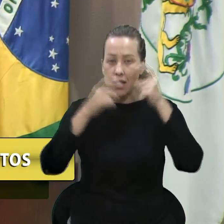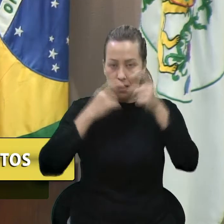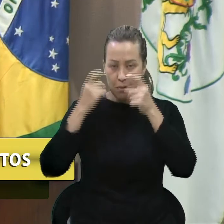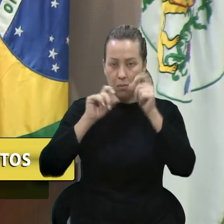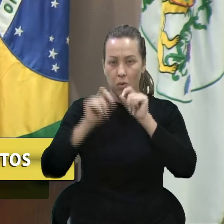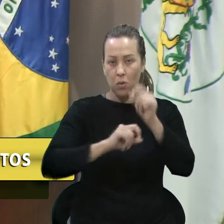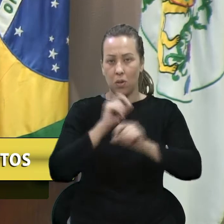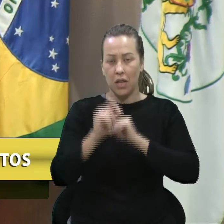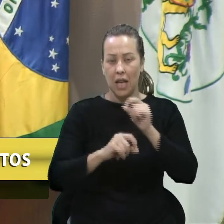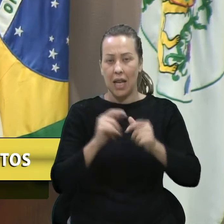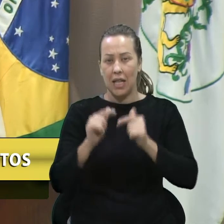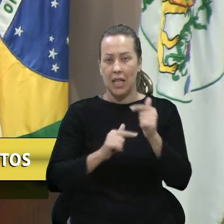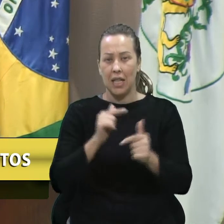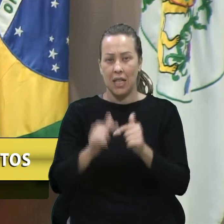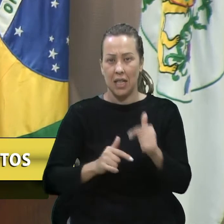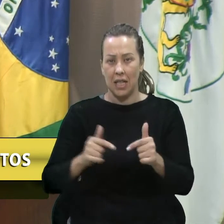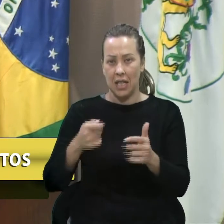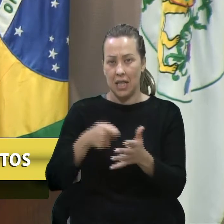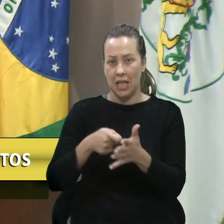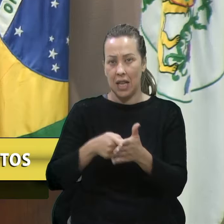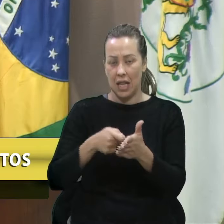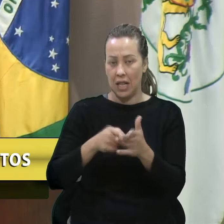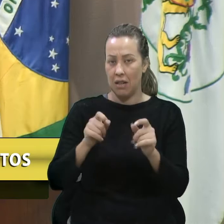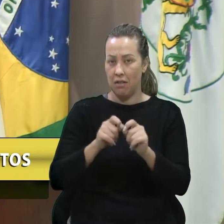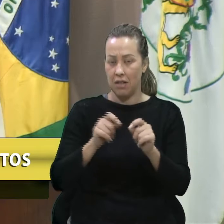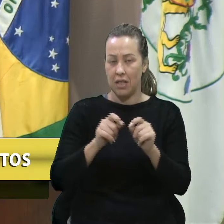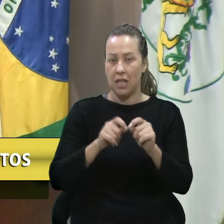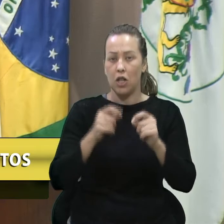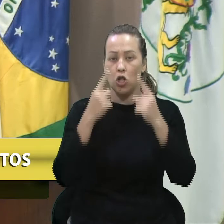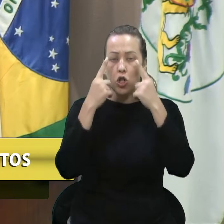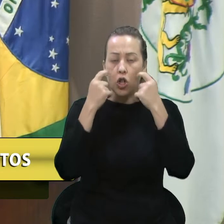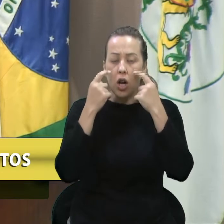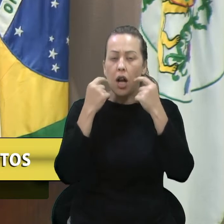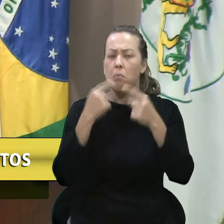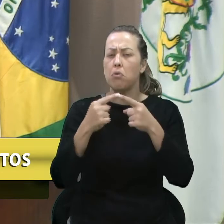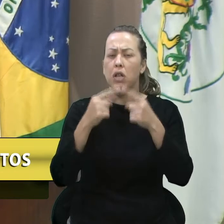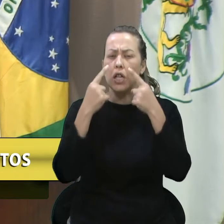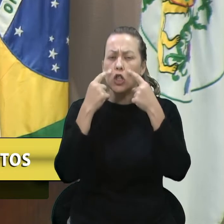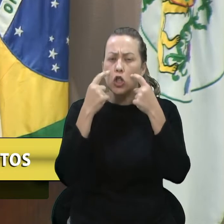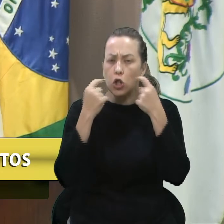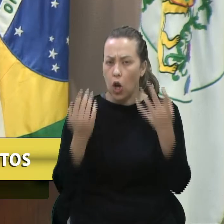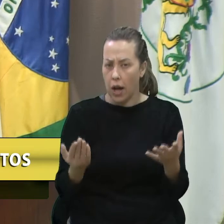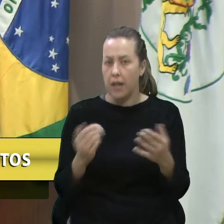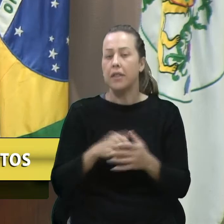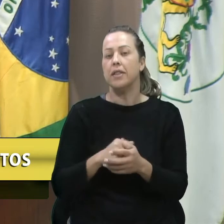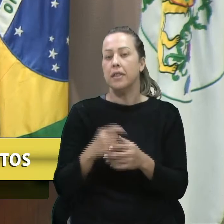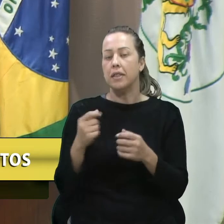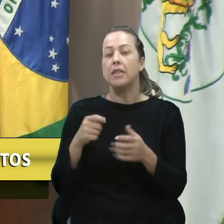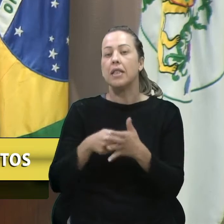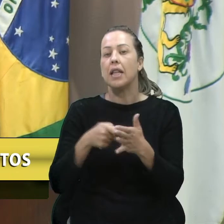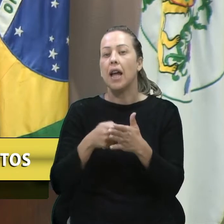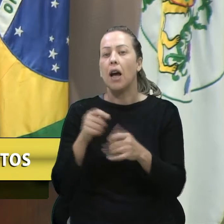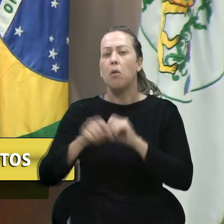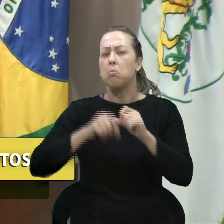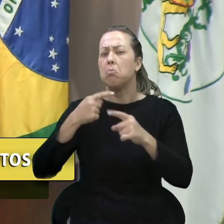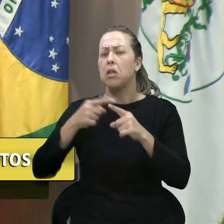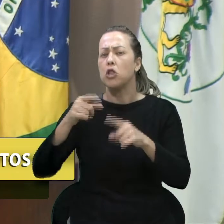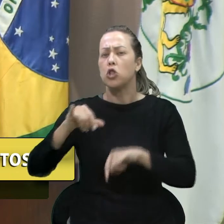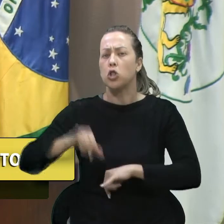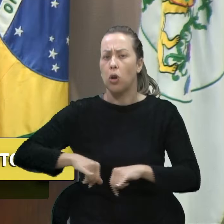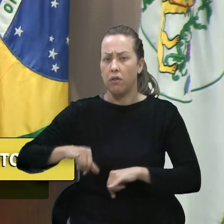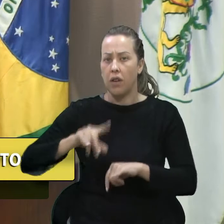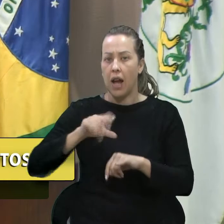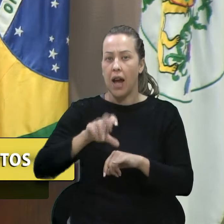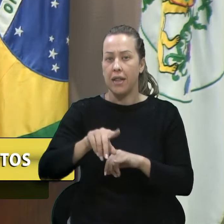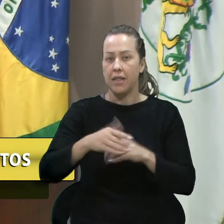e a gente trabalha o que está fazendo ele soluçar, o que está fazendo ele chorar, o que está fazendo ele sofrer. Então, em